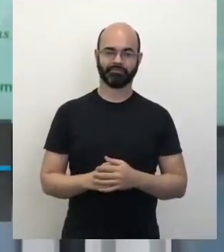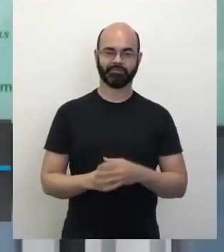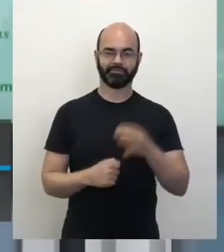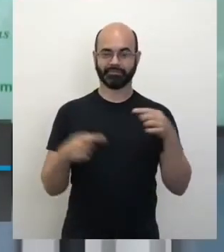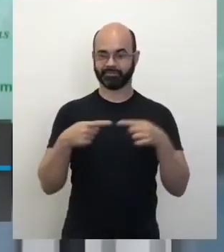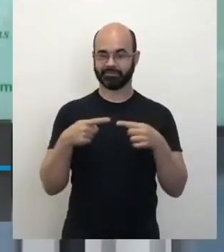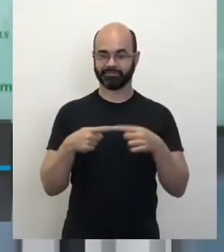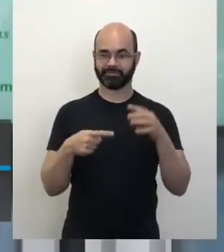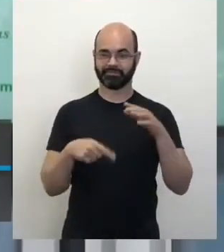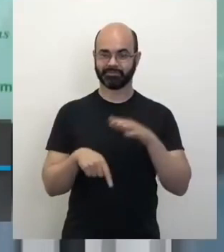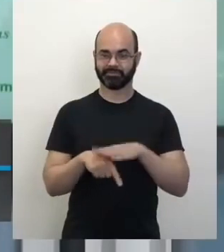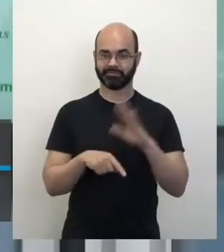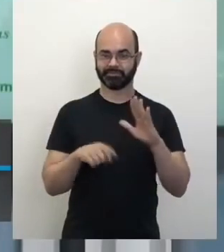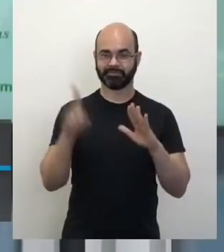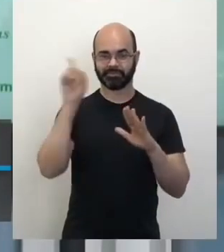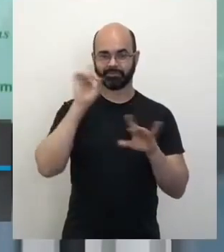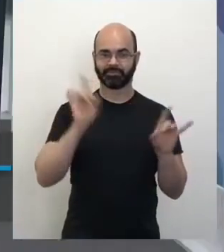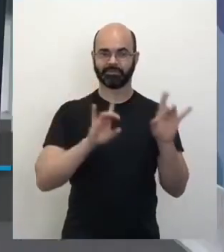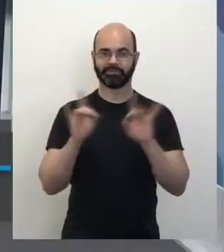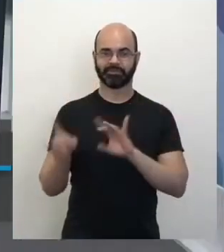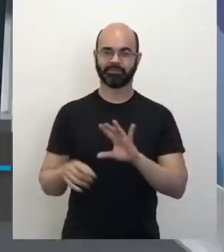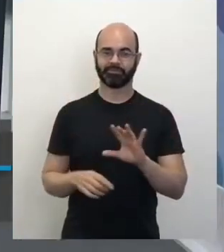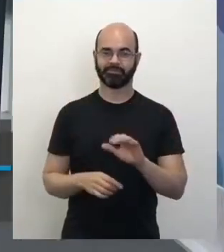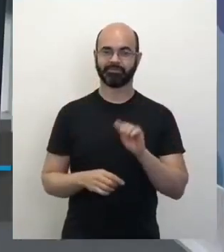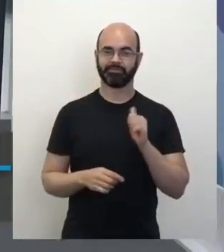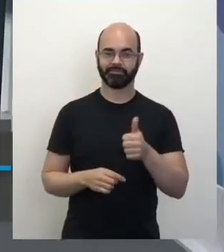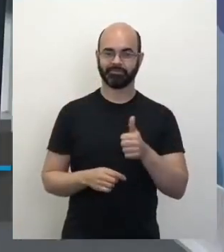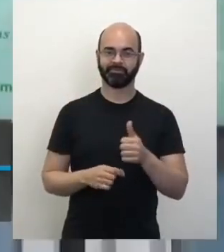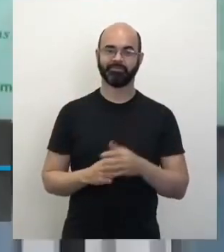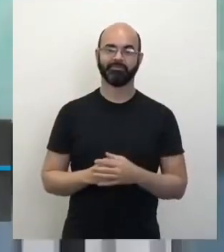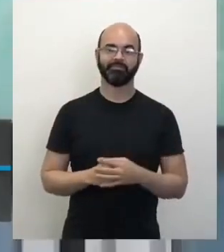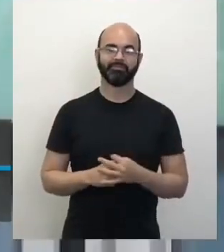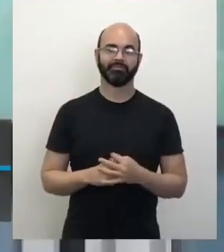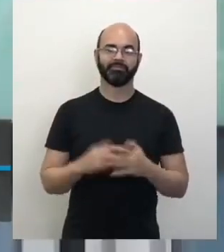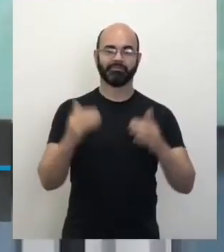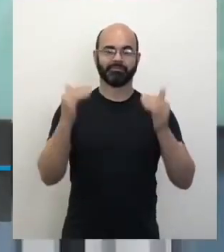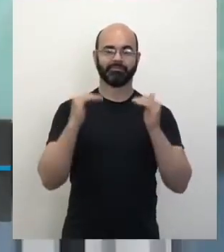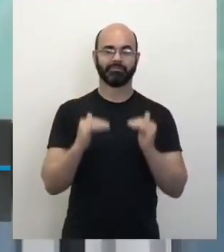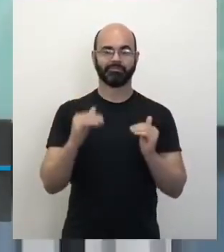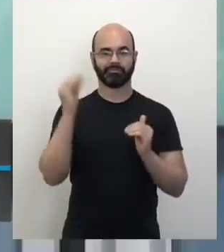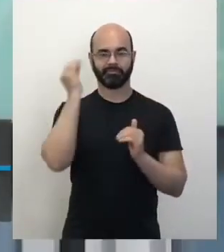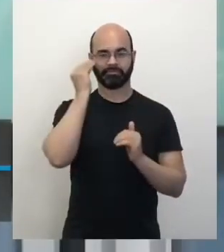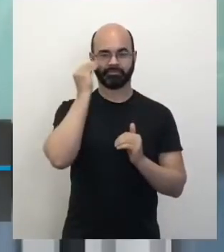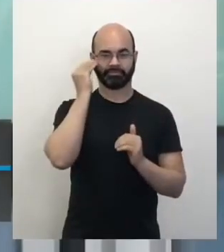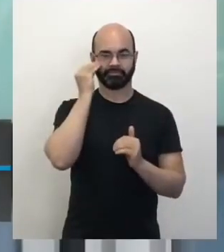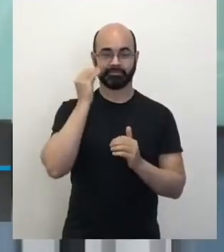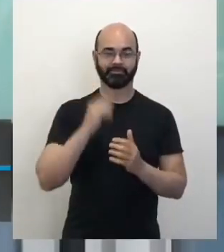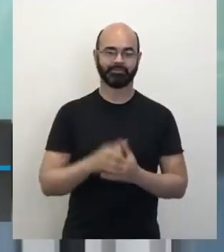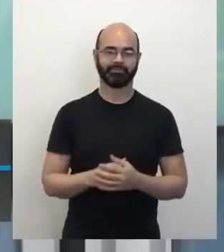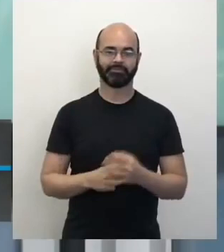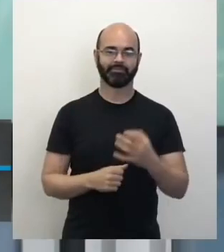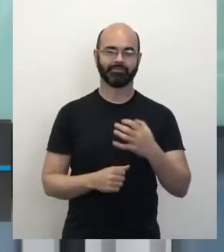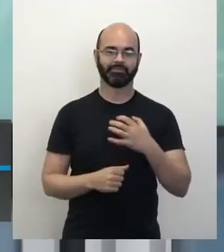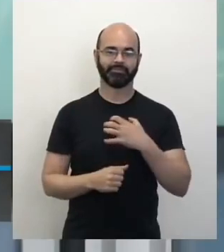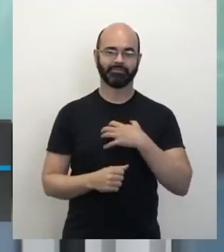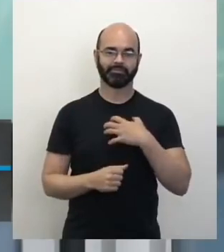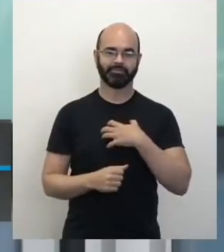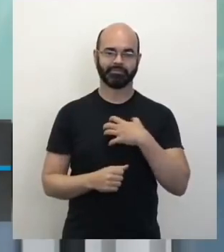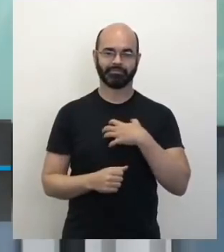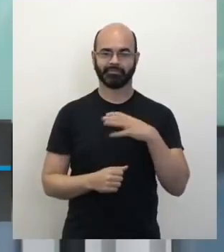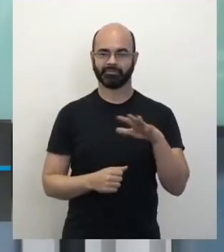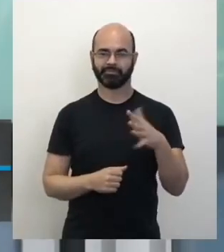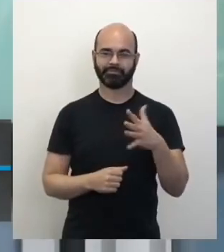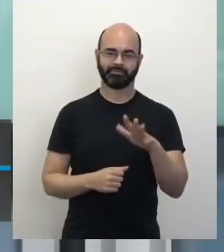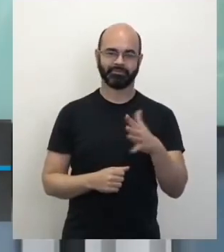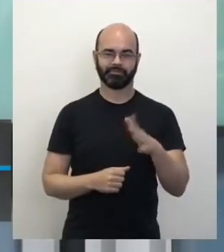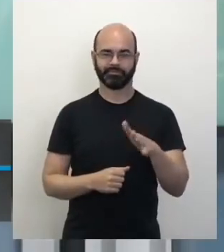que eu tenho no cotidiano. Muito bem. Beleza? É isso aí. Vamos tentar uma próxima? Nessa próxima é quase a mesma ideia, também utilizando